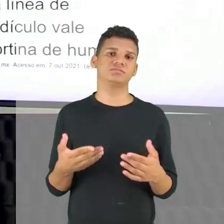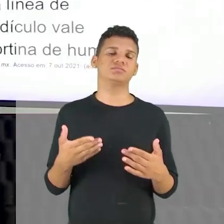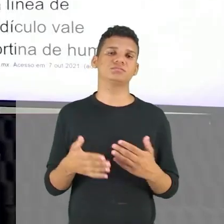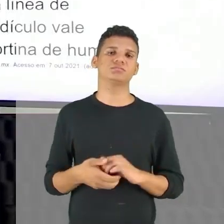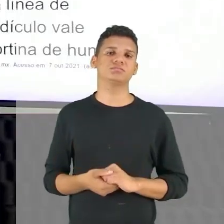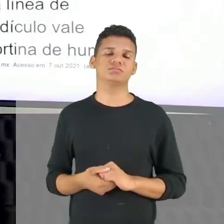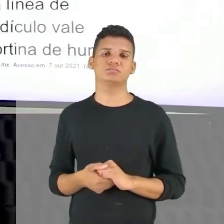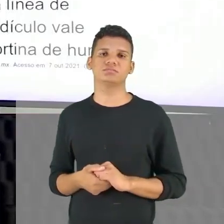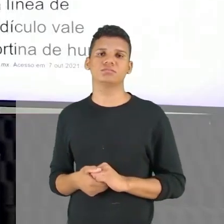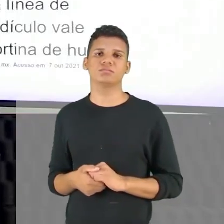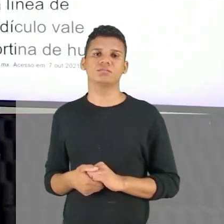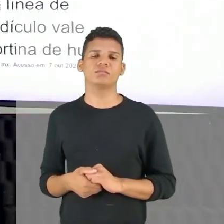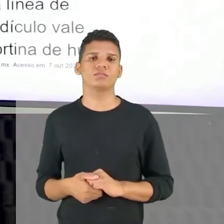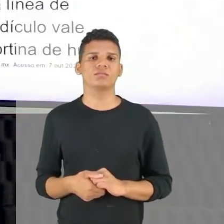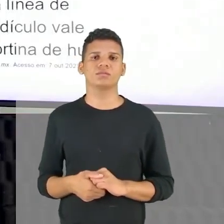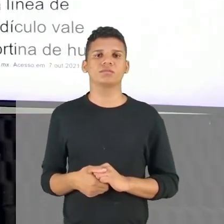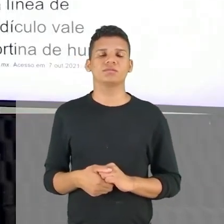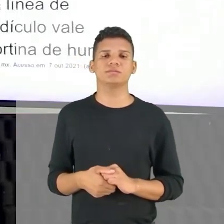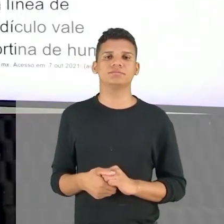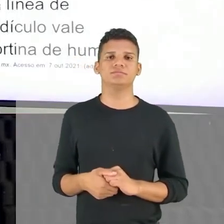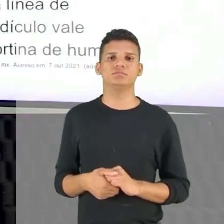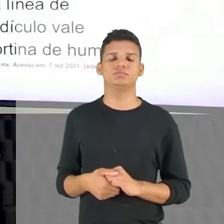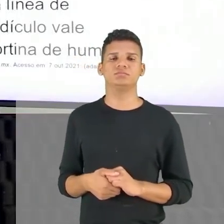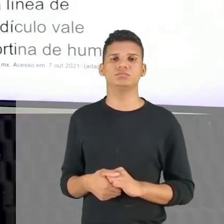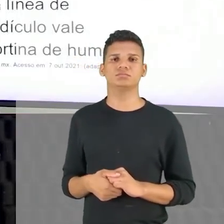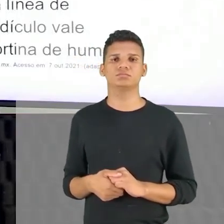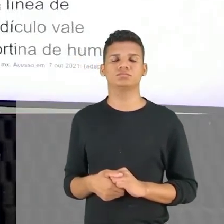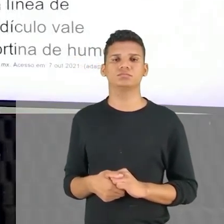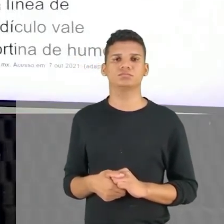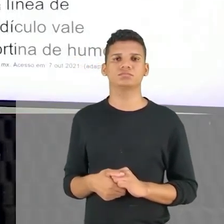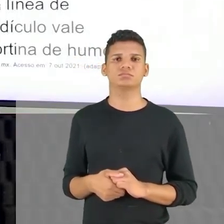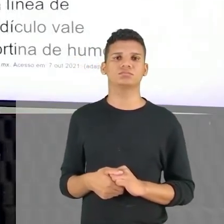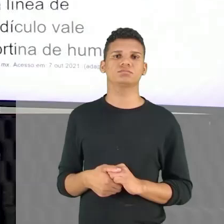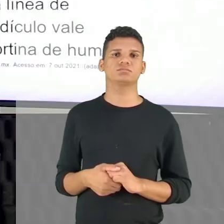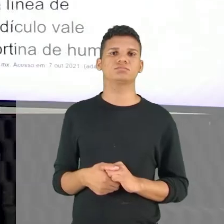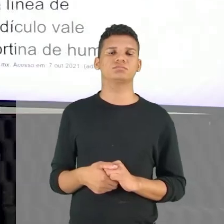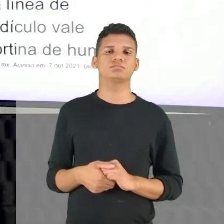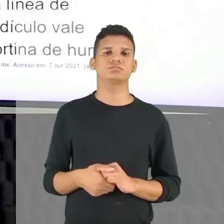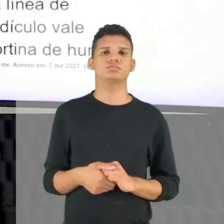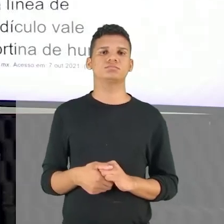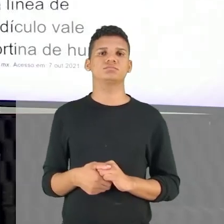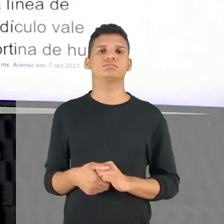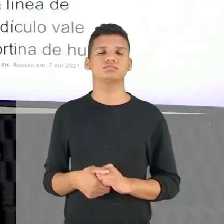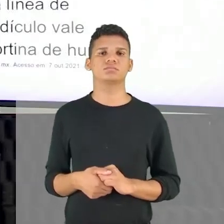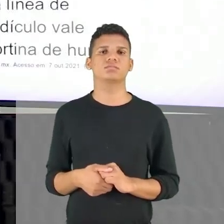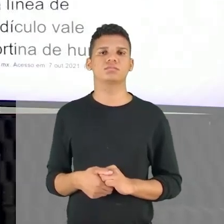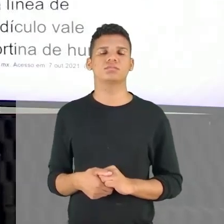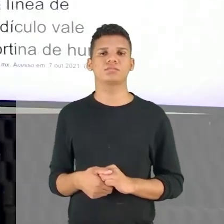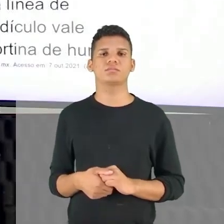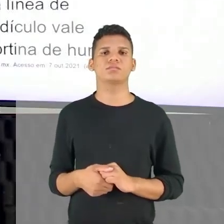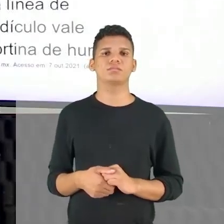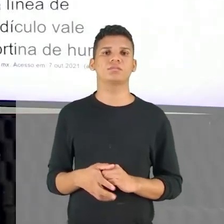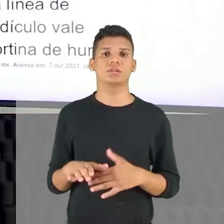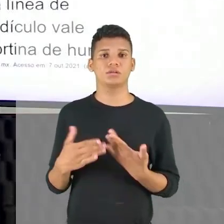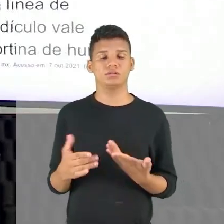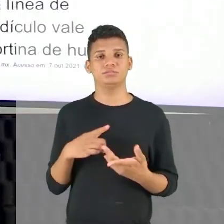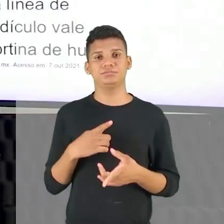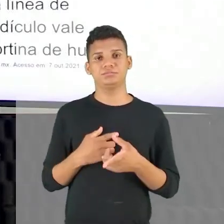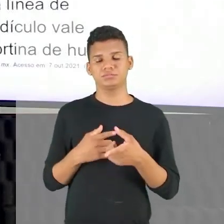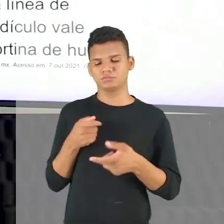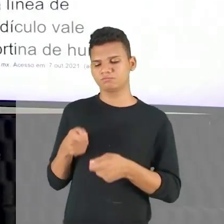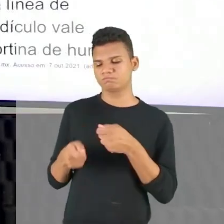que exista um manipulador, deve haver uma base de cidadãos indefesos, dóciles e desinformados. Então, para que exista um